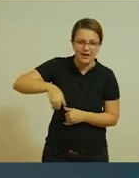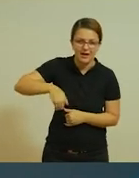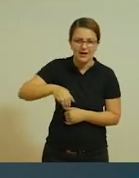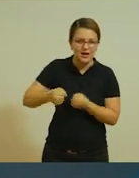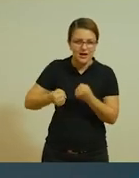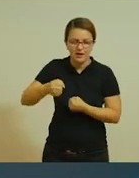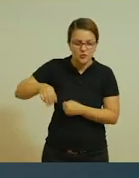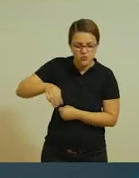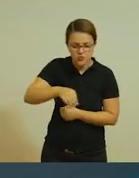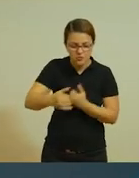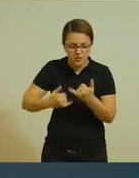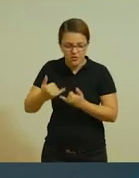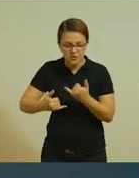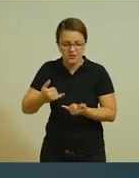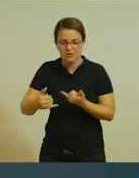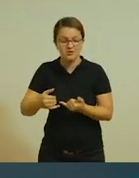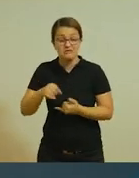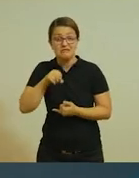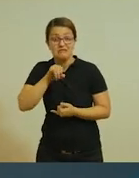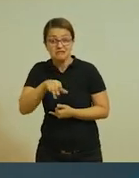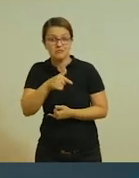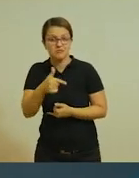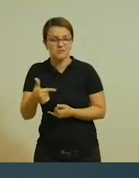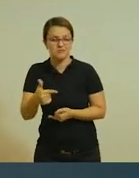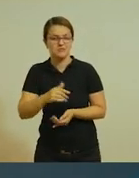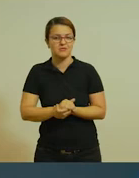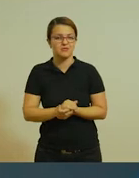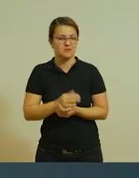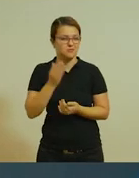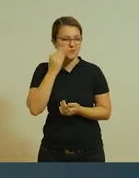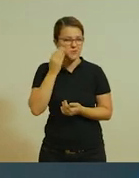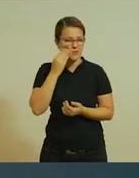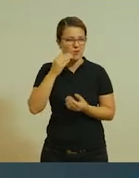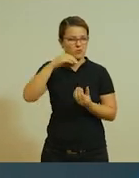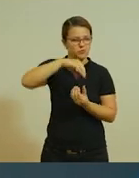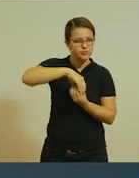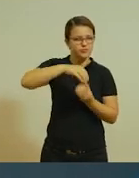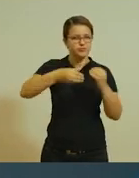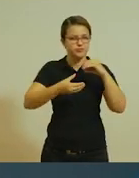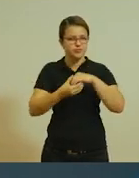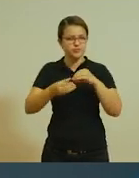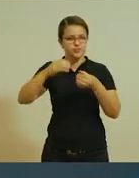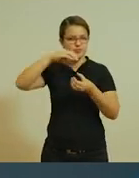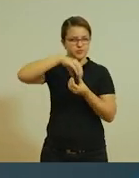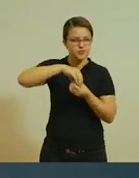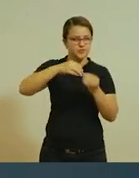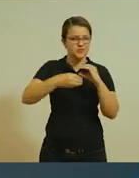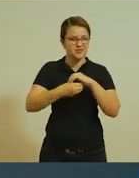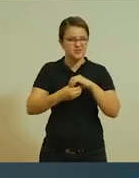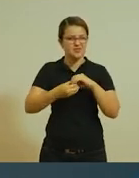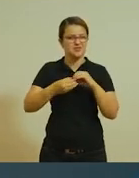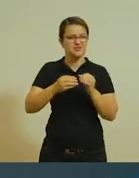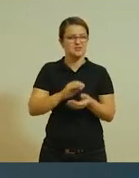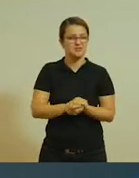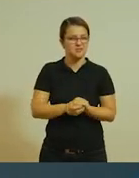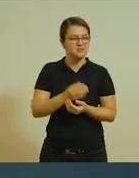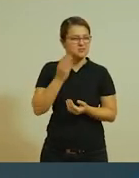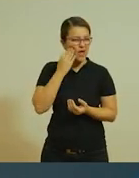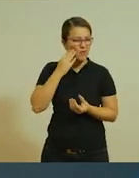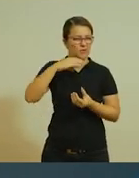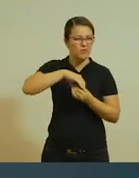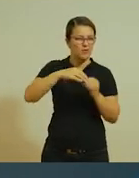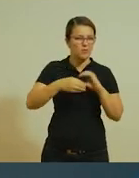bonecas, né? Se não tiver os blocos, aqueles bloquinhos pedagógicos coloridos que a criança tem,